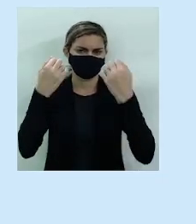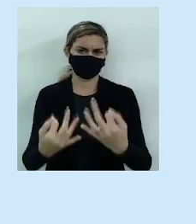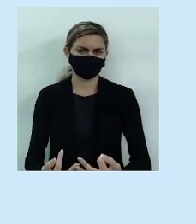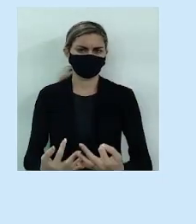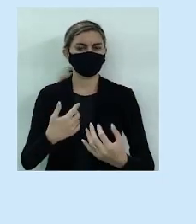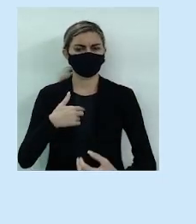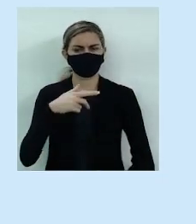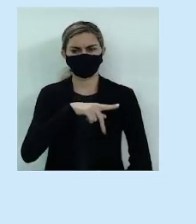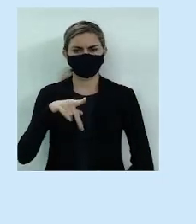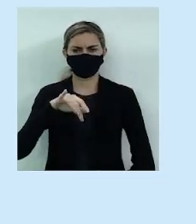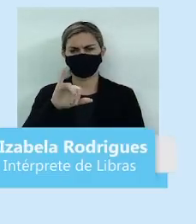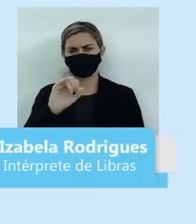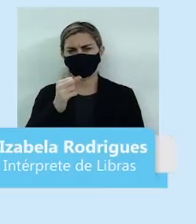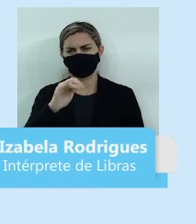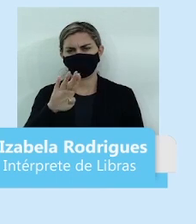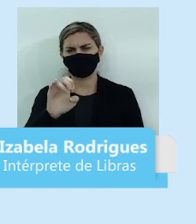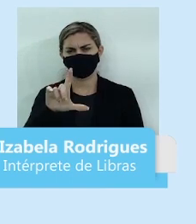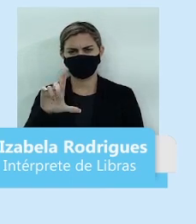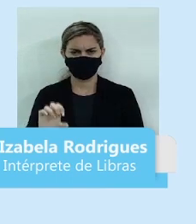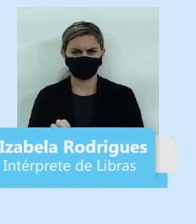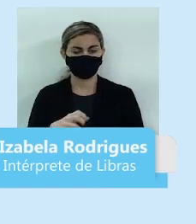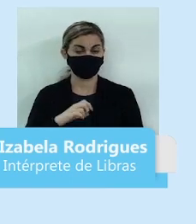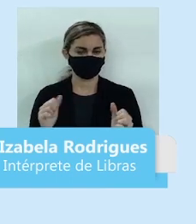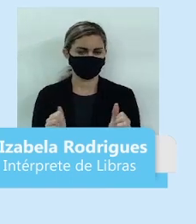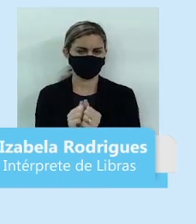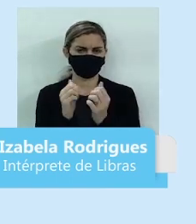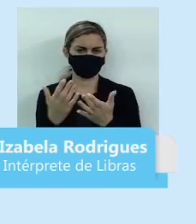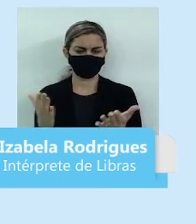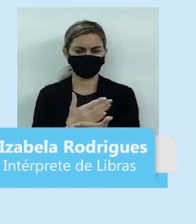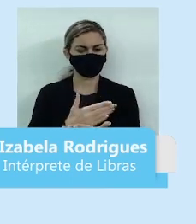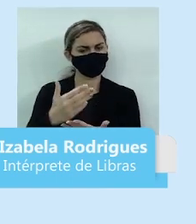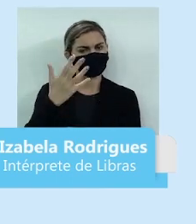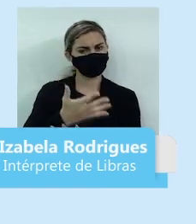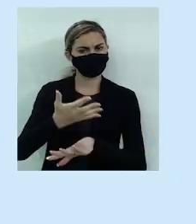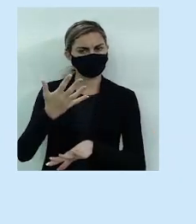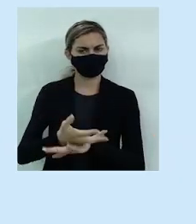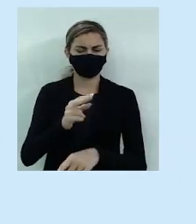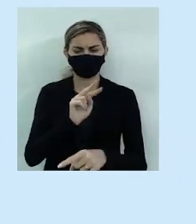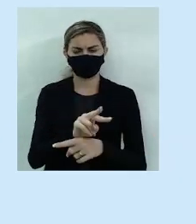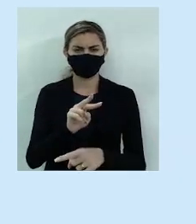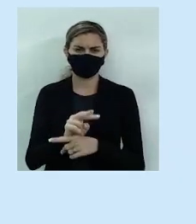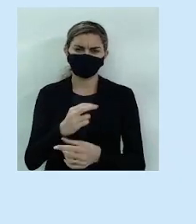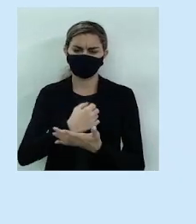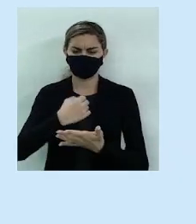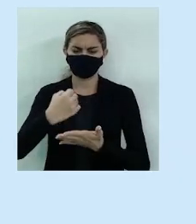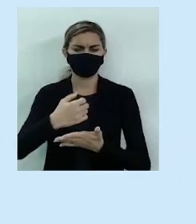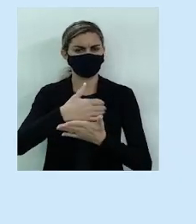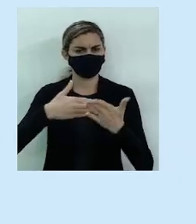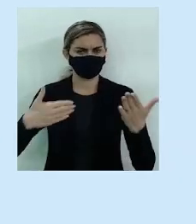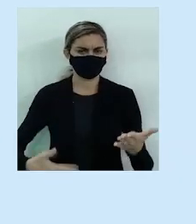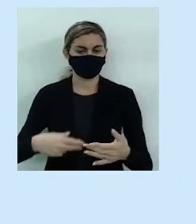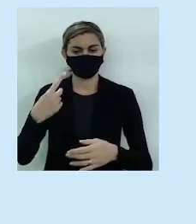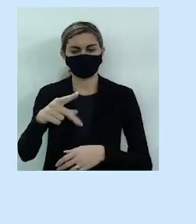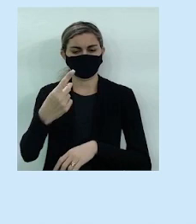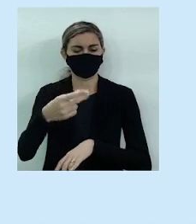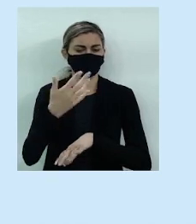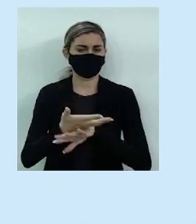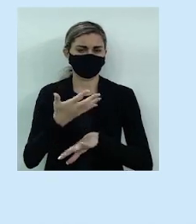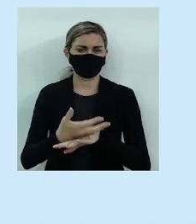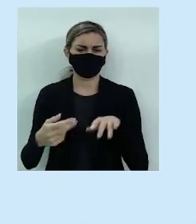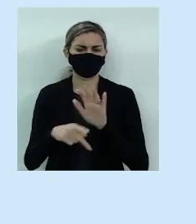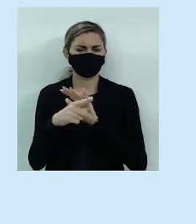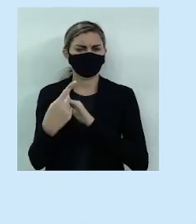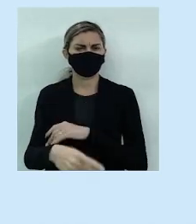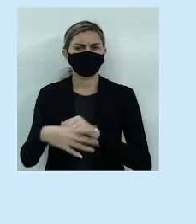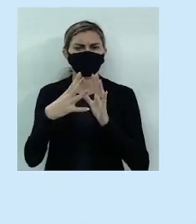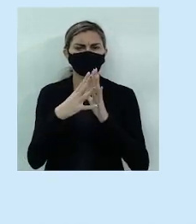explico. Eu sou a professora Isabelle Domingos, estarei agora iniciando a disciplina Preservação de Documentos e essa disciplina ela faz parte